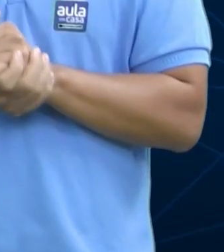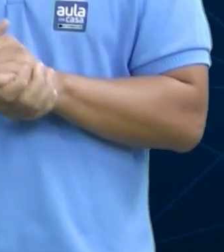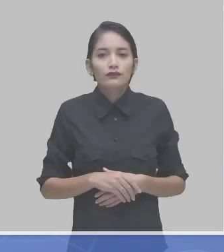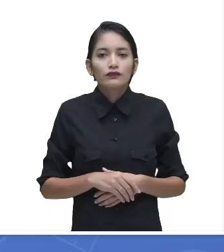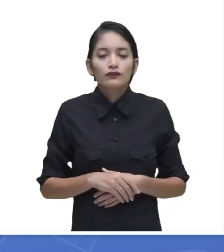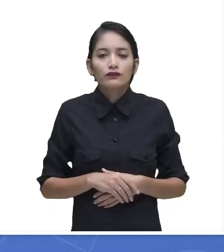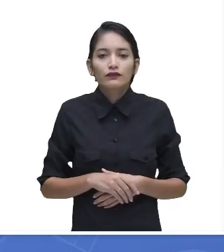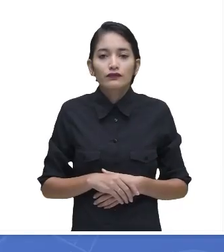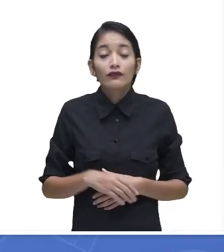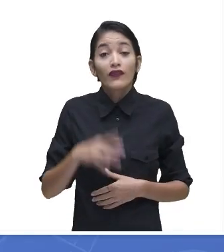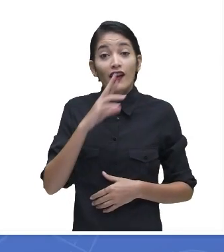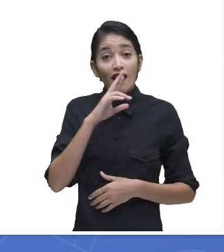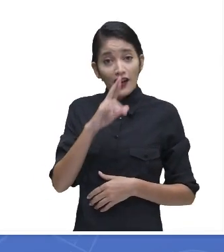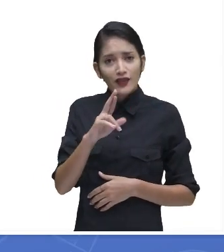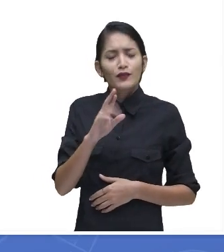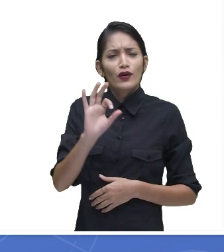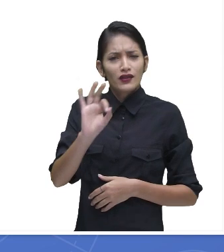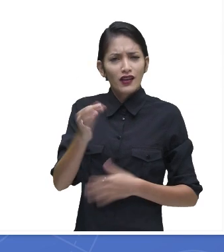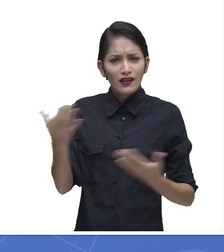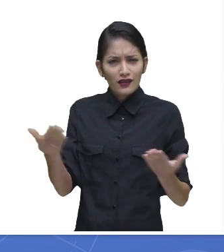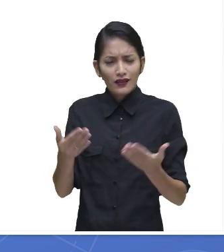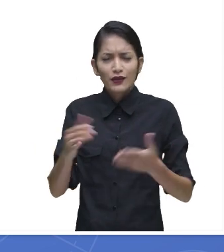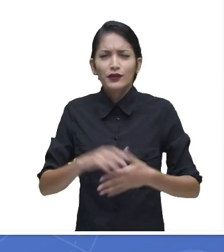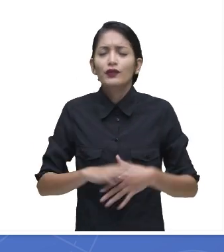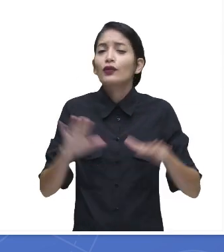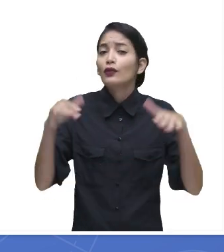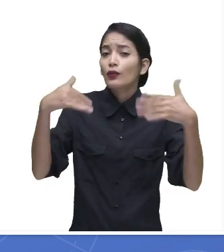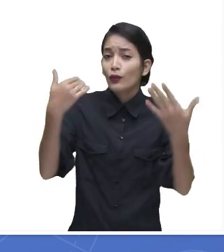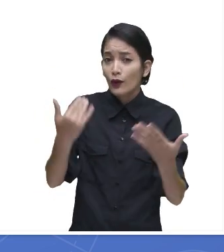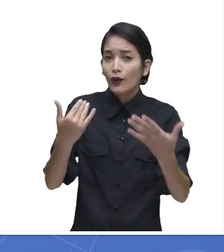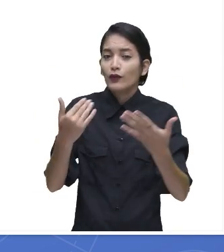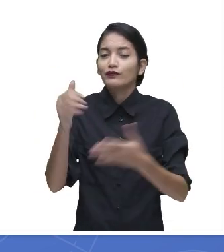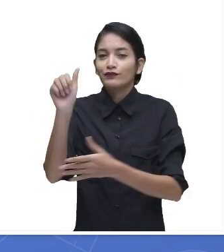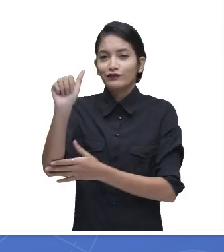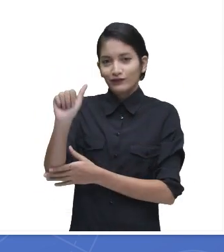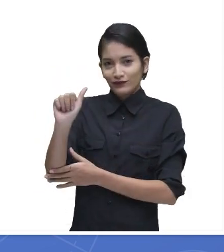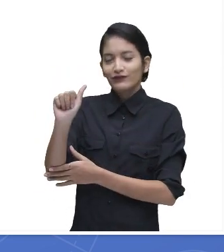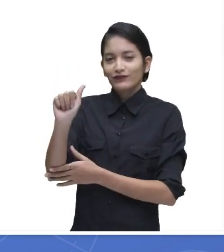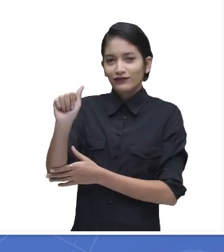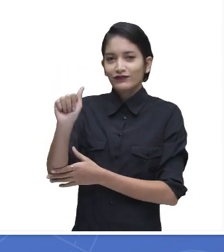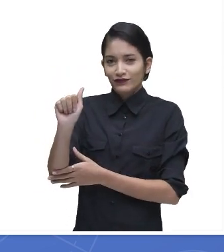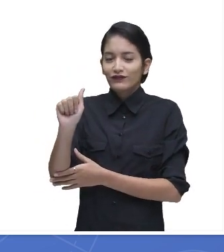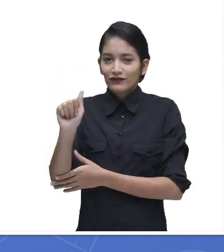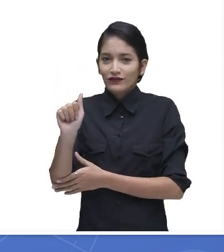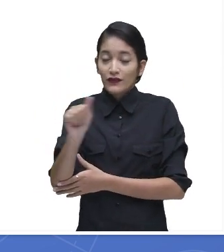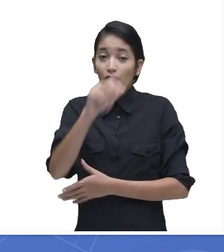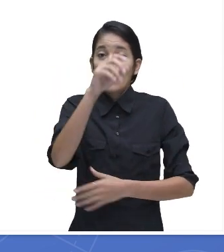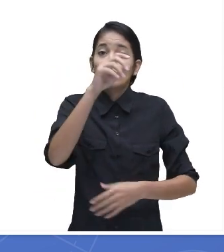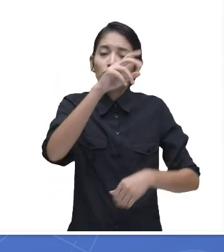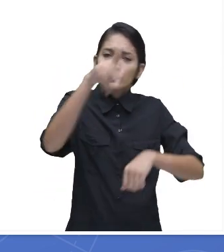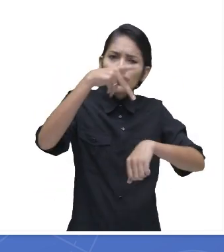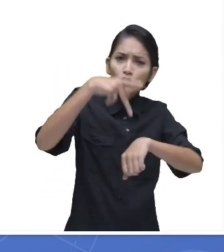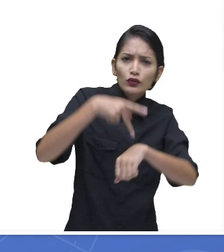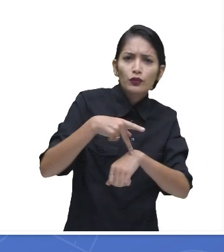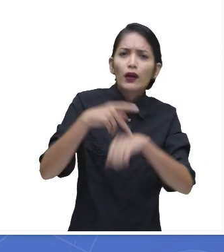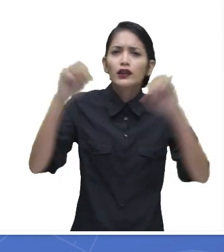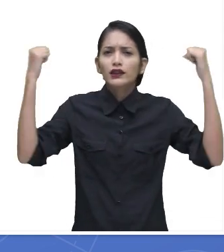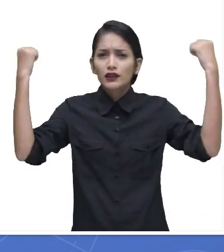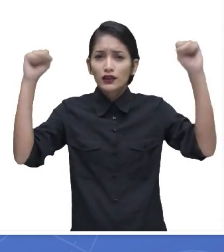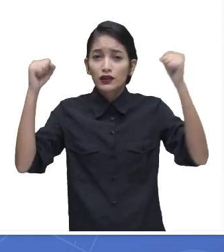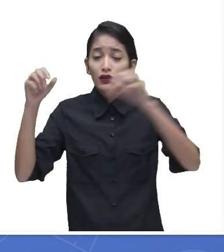Vamos à resposta correta aí, que é a letra A, né? Nos países industrializados, a